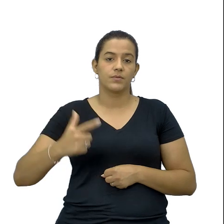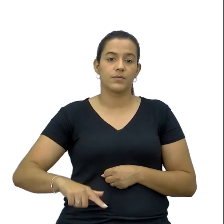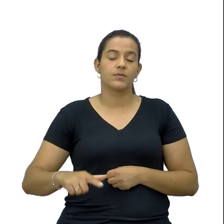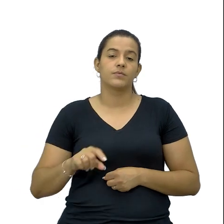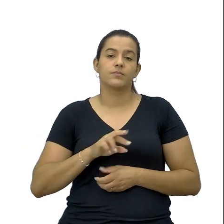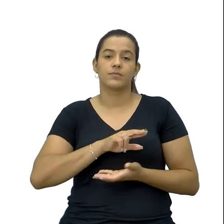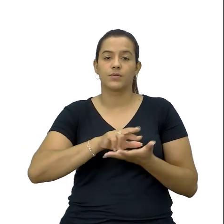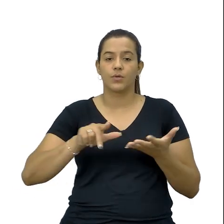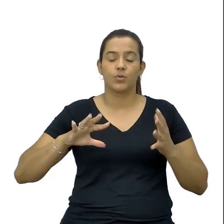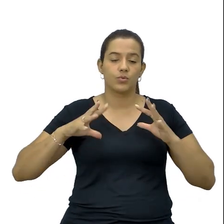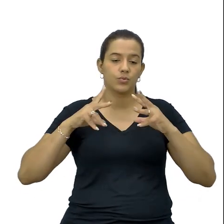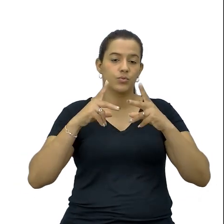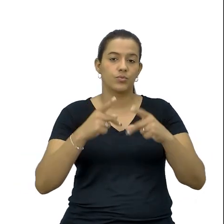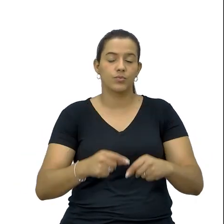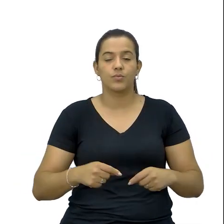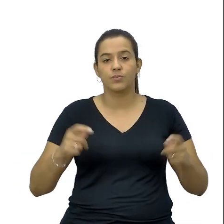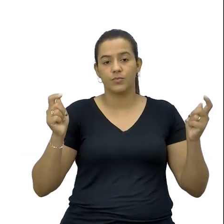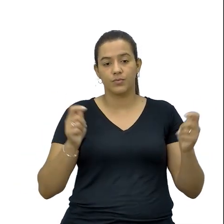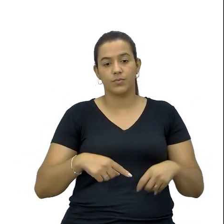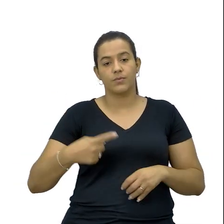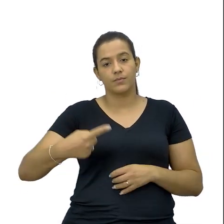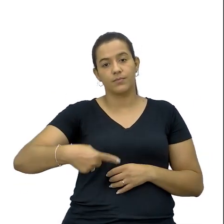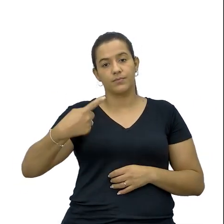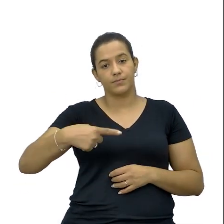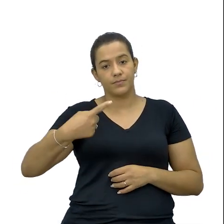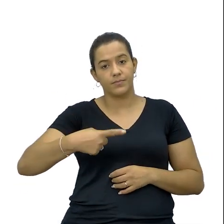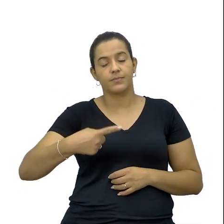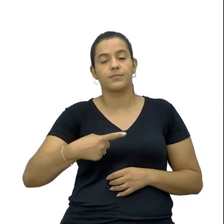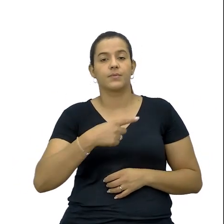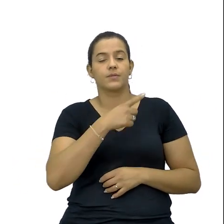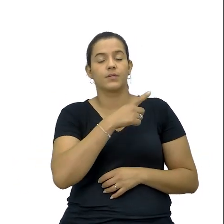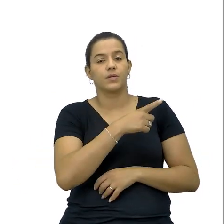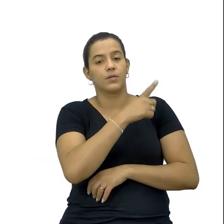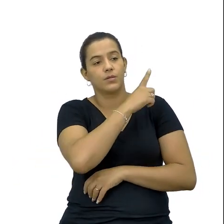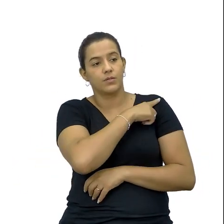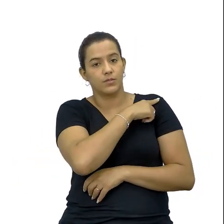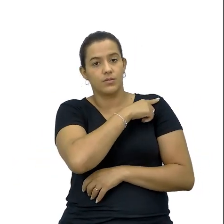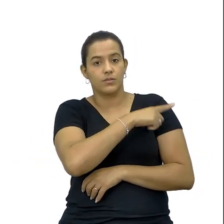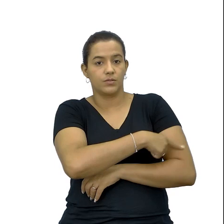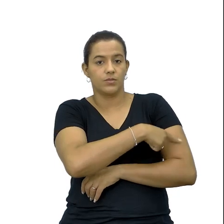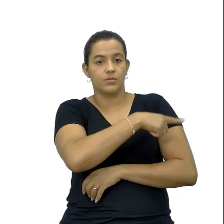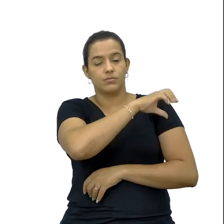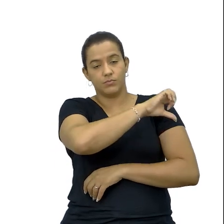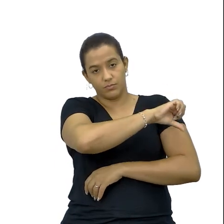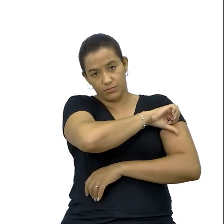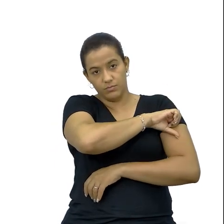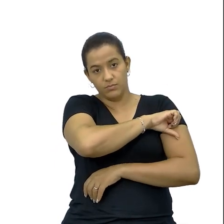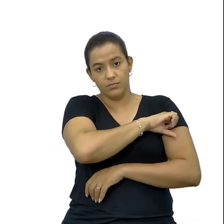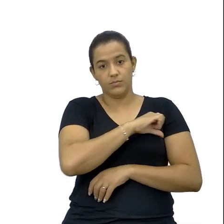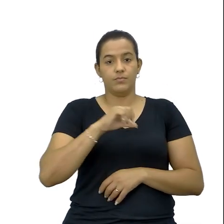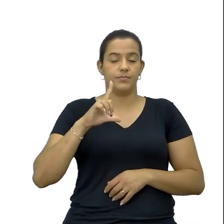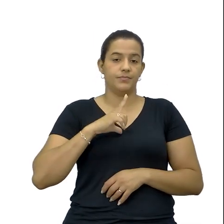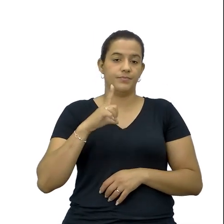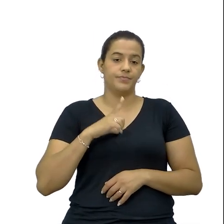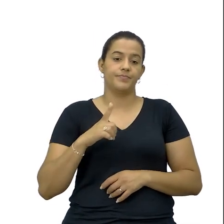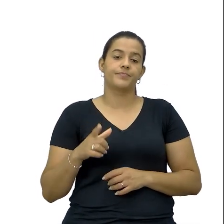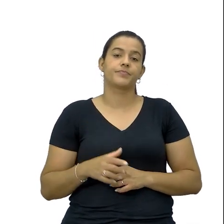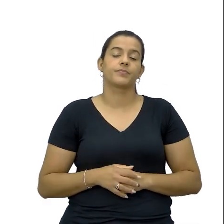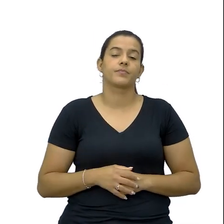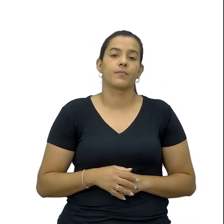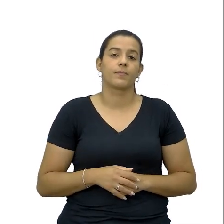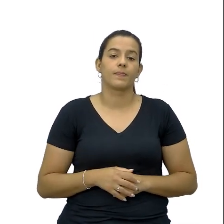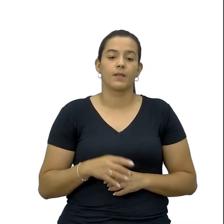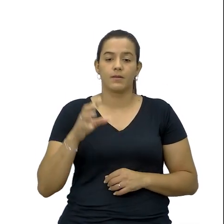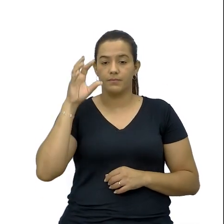tem todinho, né, desde o primeiro ano do ensino fundamental até o nono ano, a gente tem aí